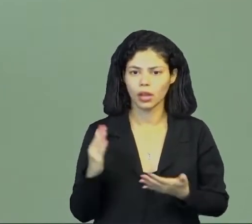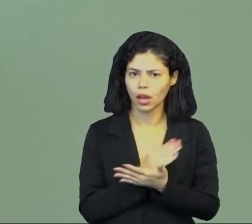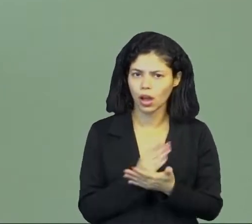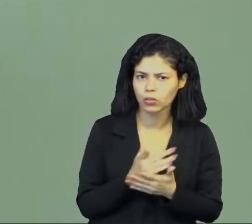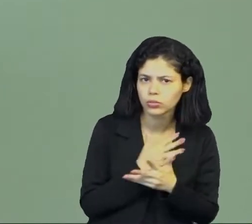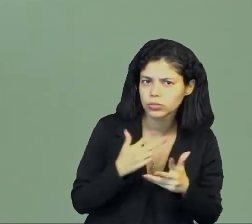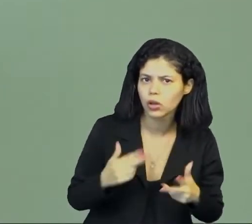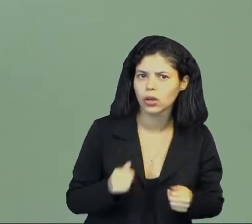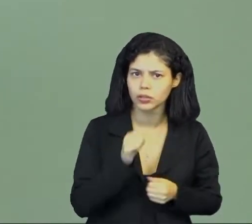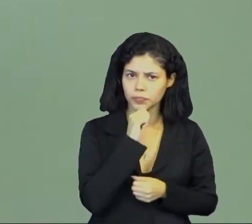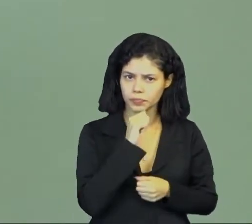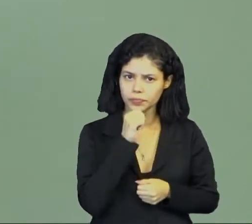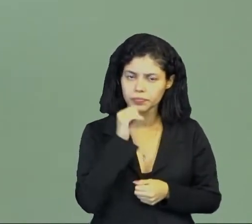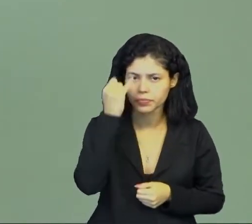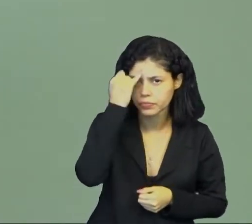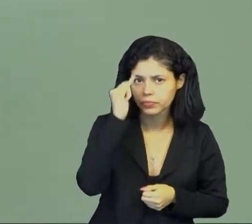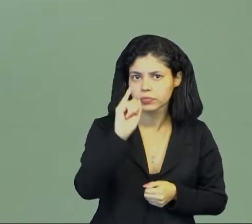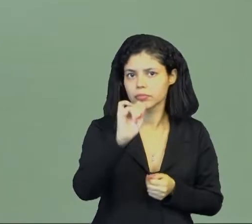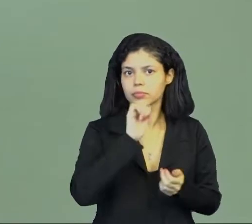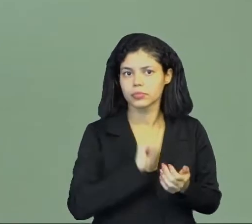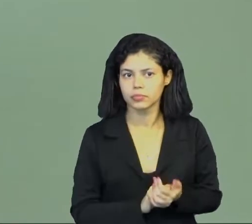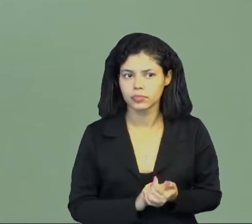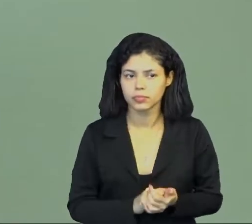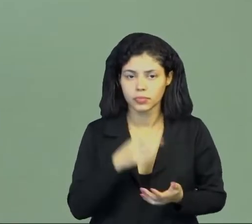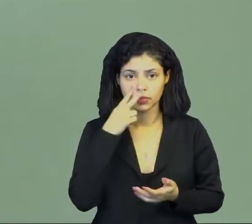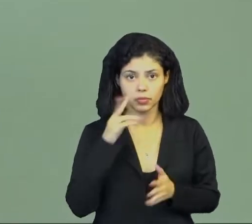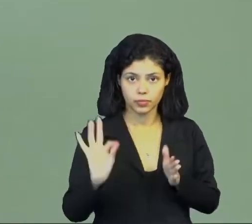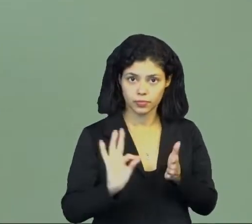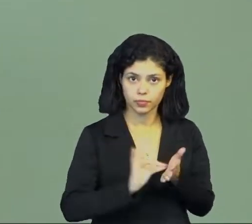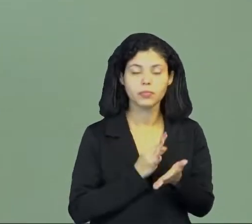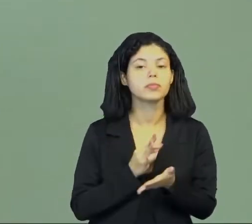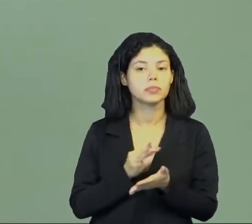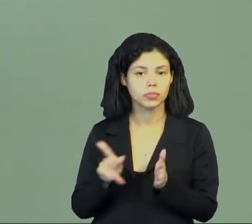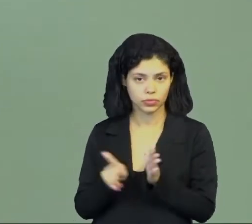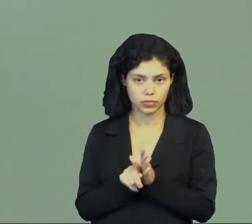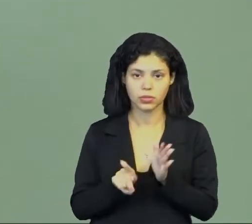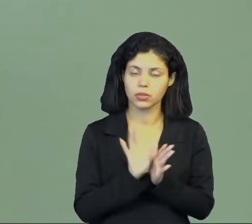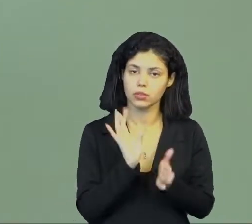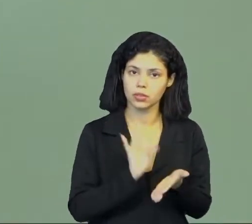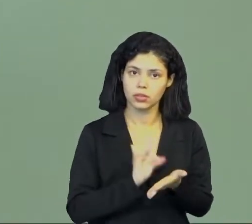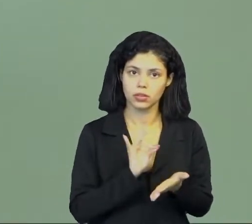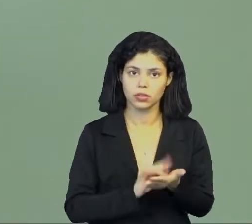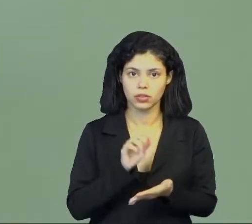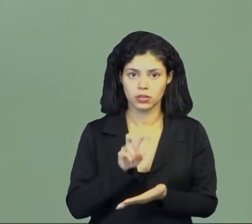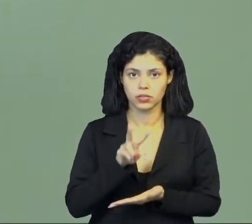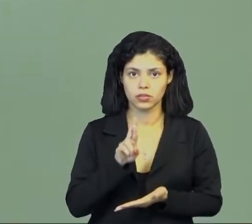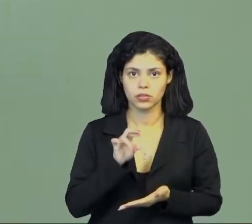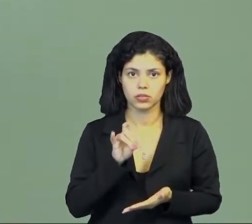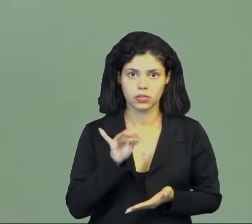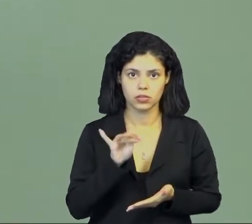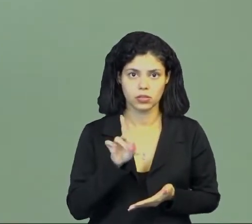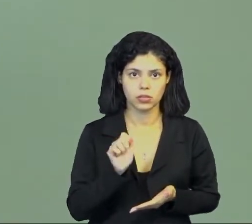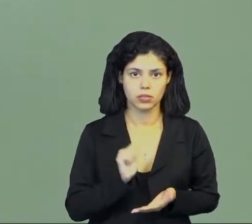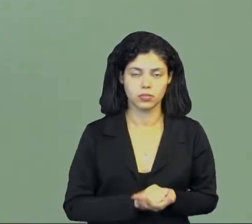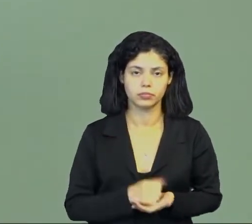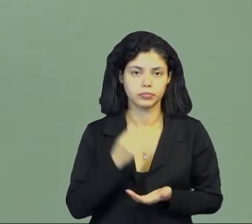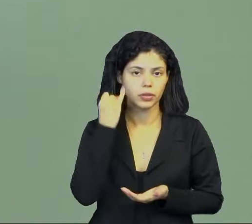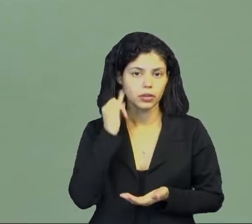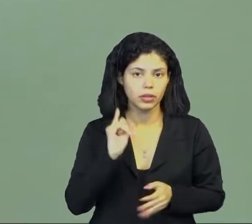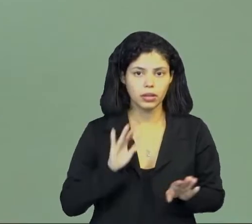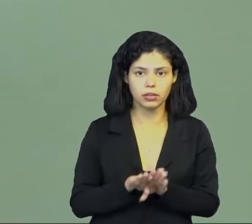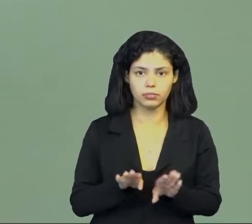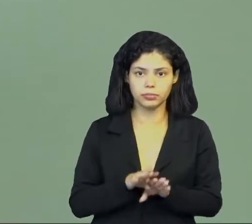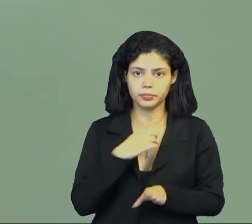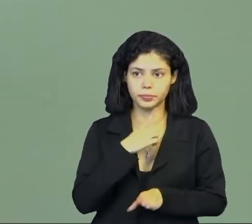algumas coisas ou ideias, elas são verídicas e o pior é que muitas vezes essas